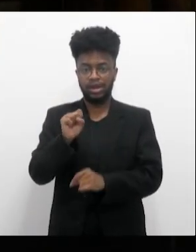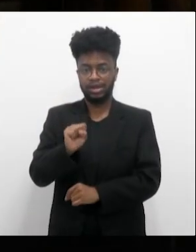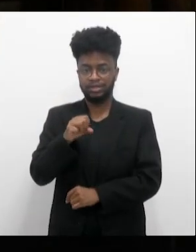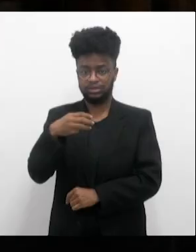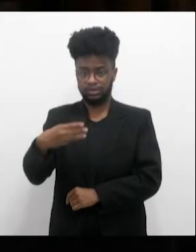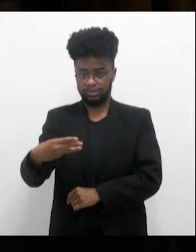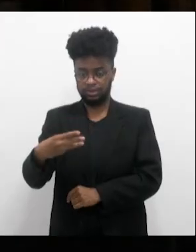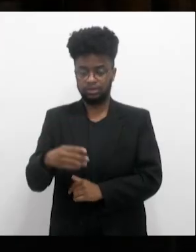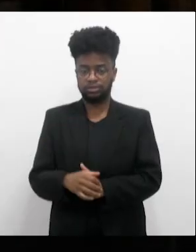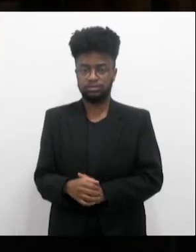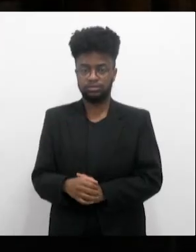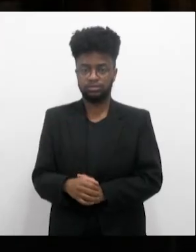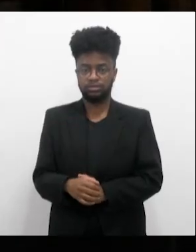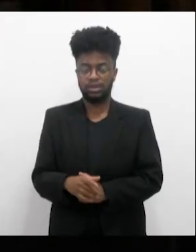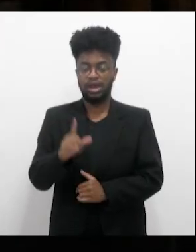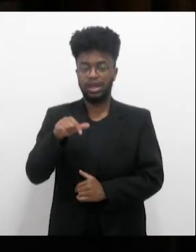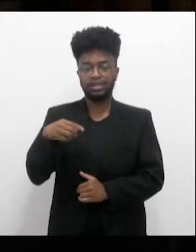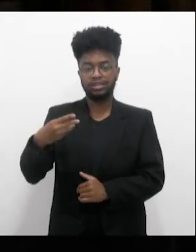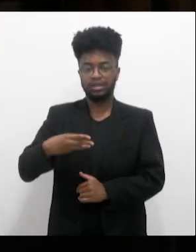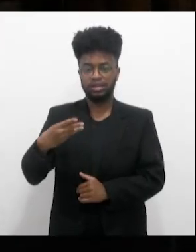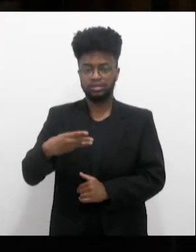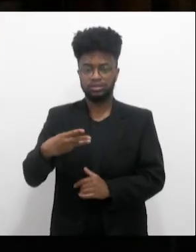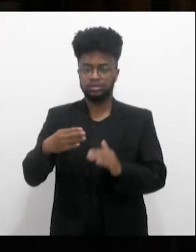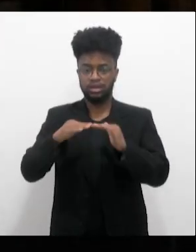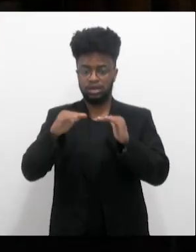S3, terceira linha.